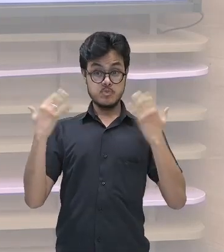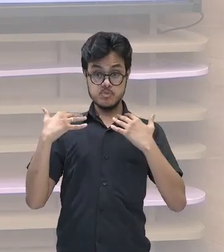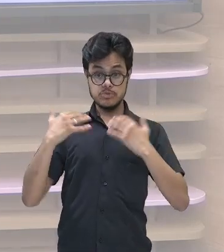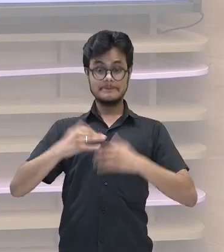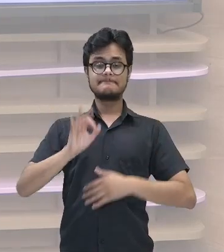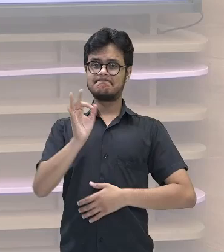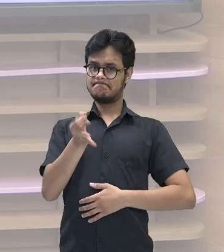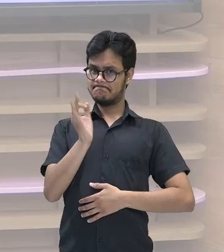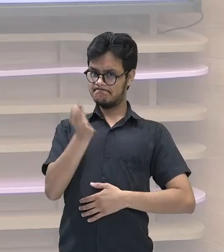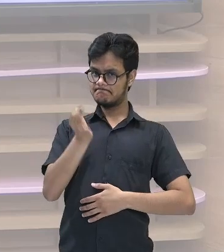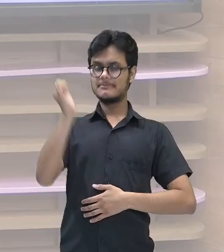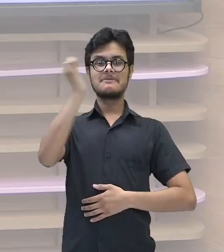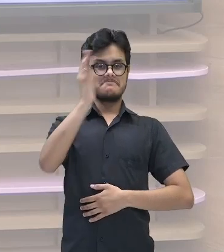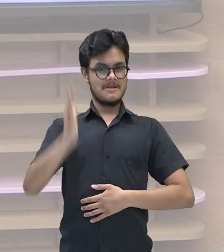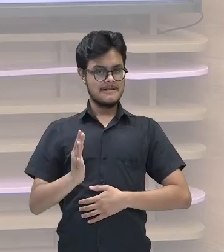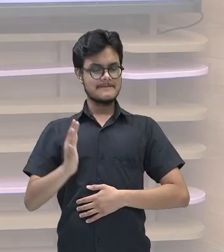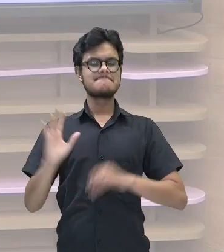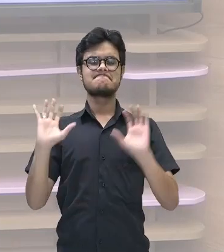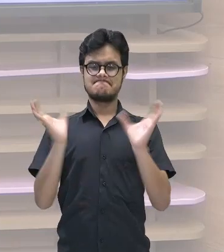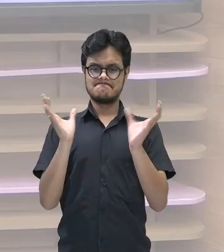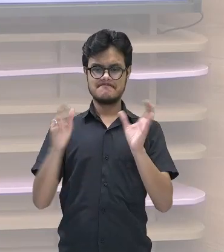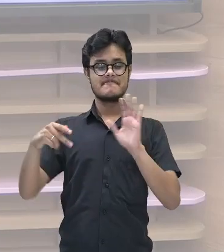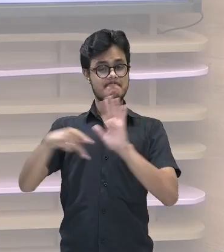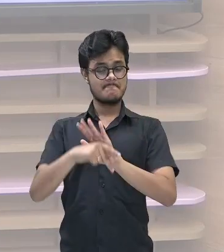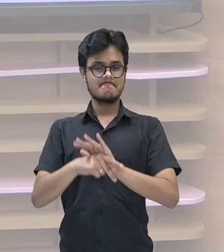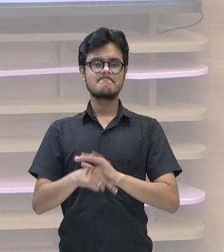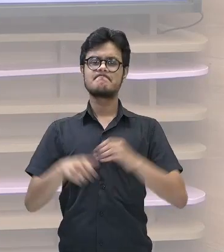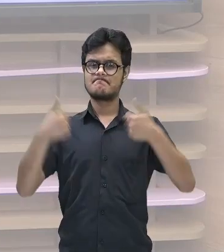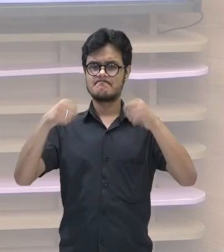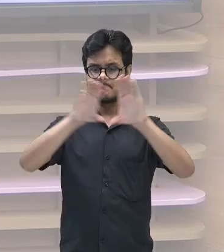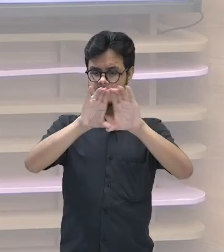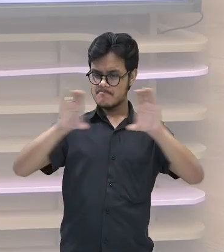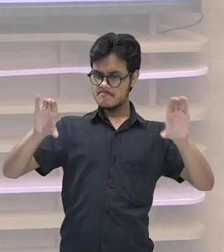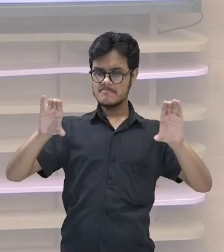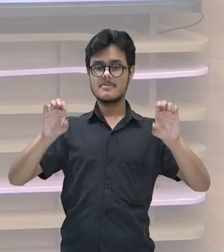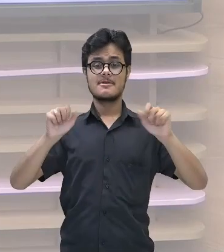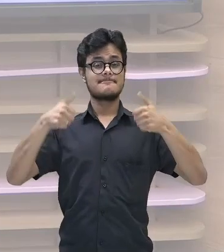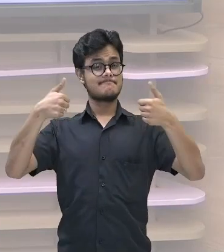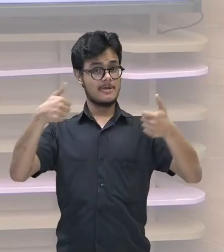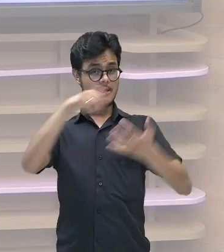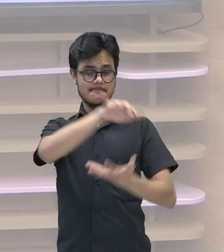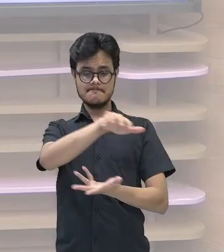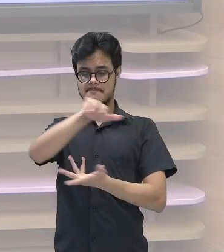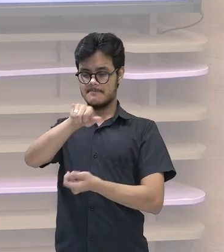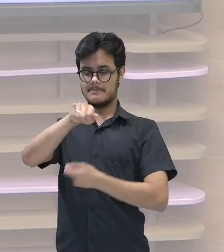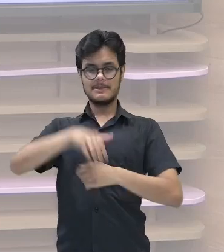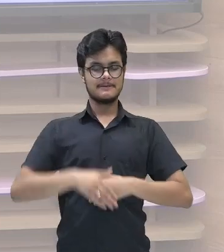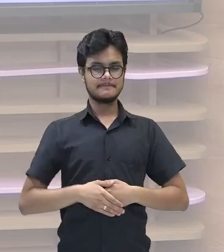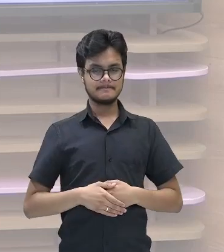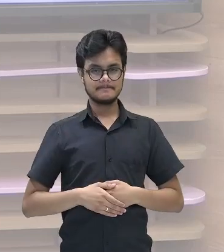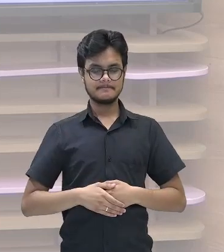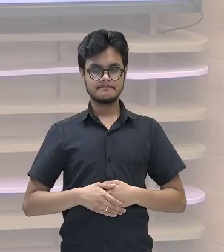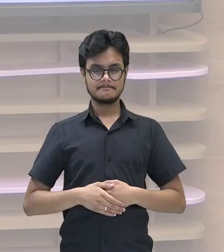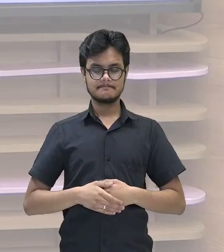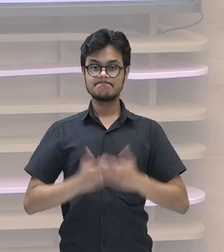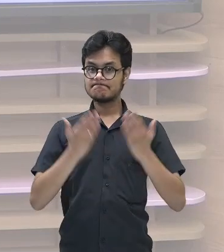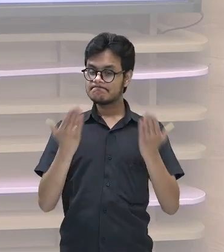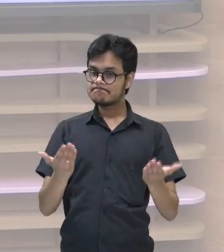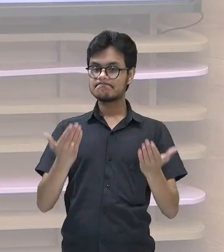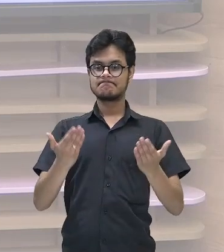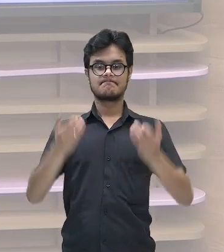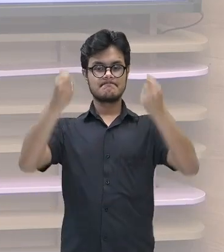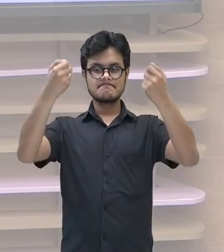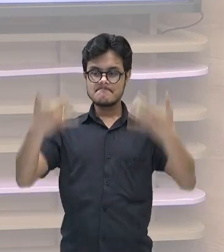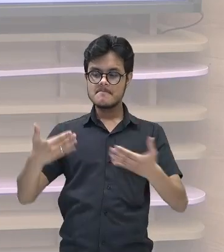grande parte do território brasileiro está nesta zona térmica do nosso planeta. E aí, dando